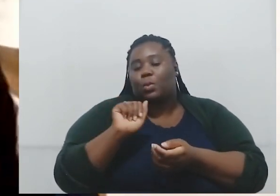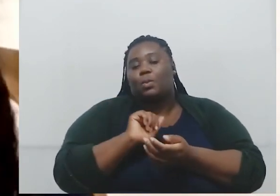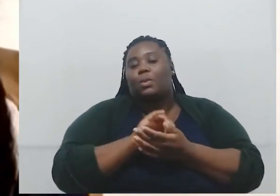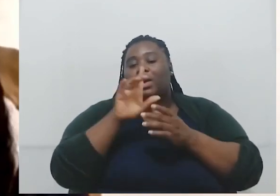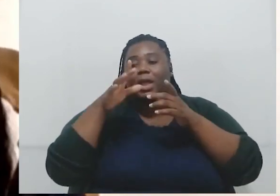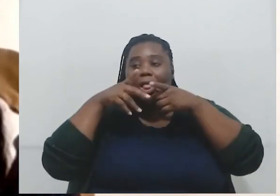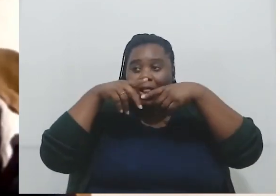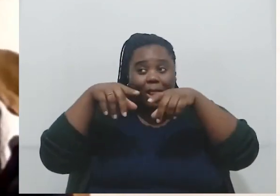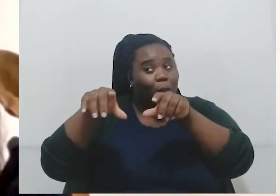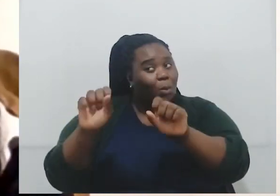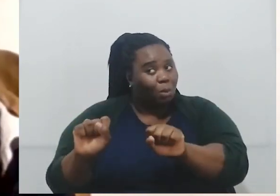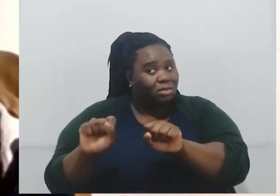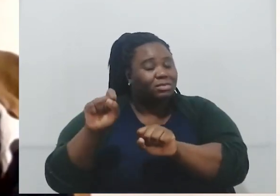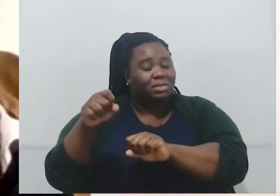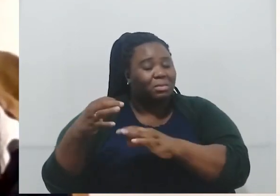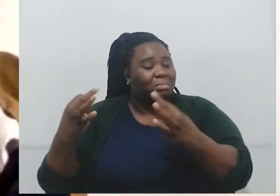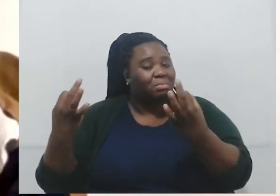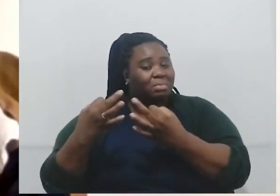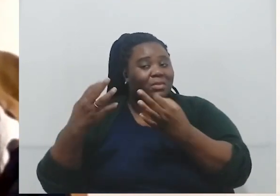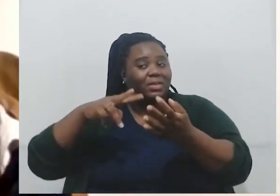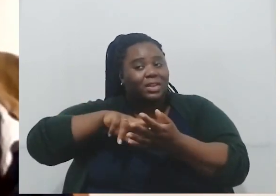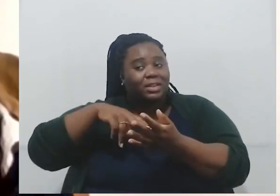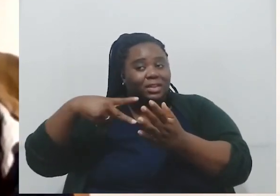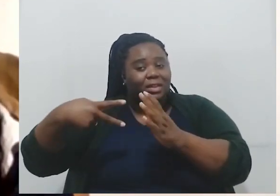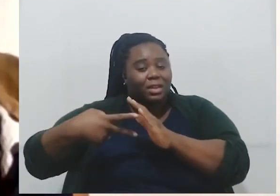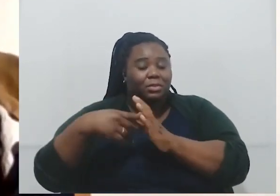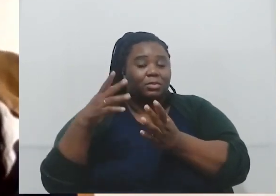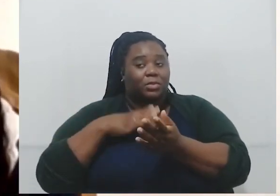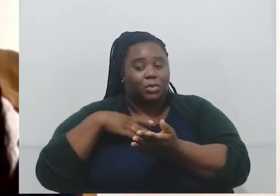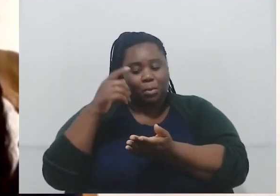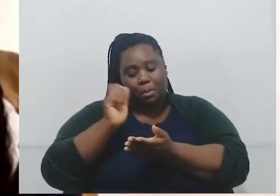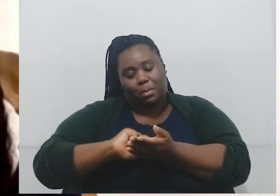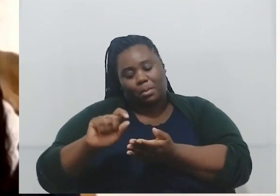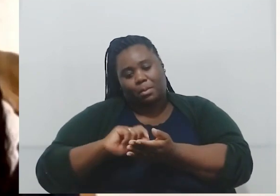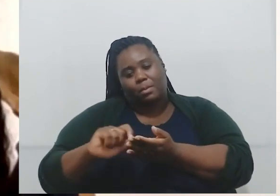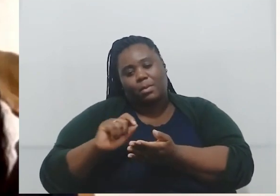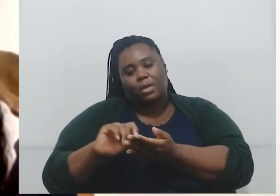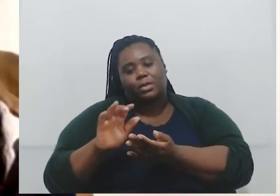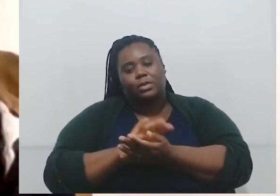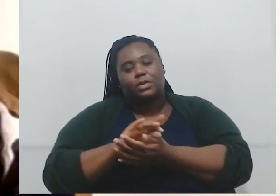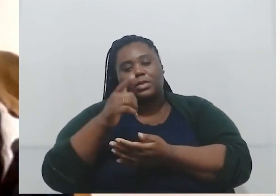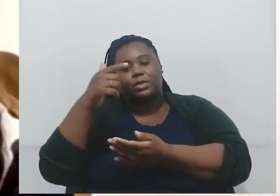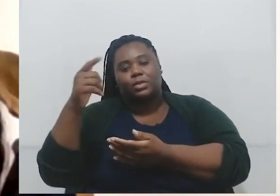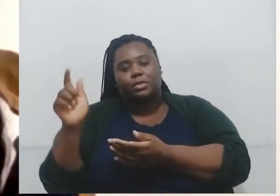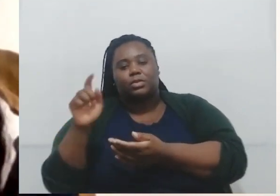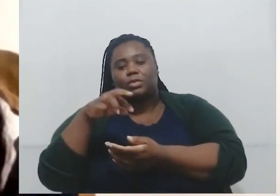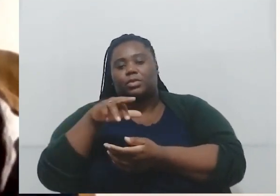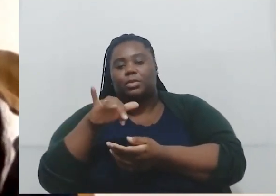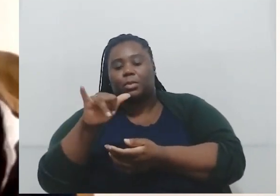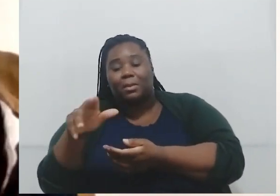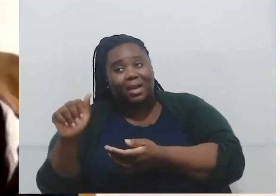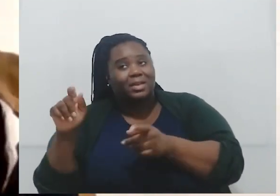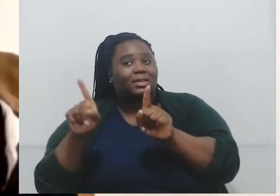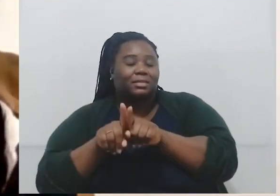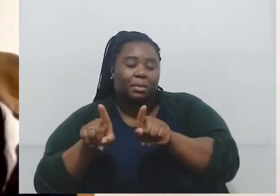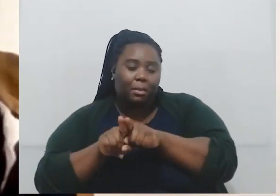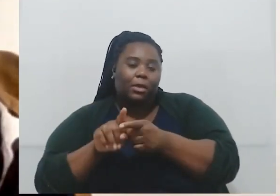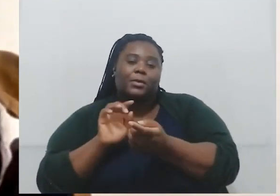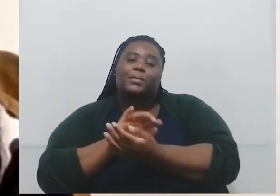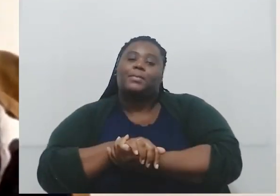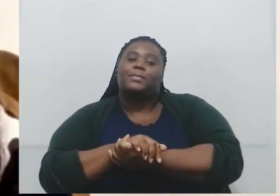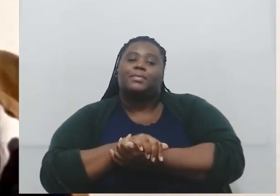em Tupi-Guarani, tanto do meu livro Tibira, como dessa Maíra Moy. Nós temos o Devan, que também é um